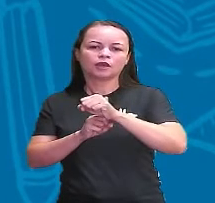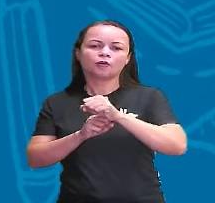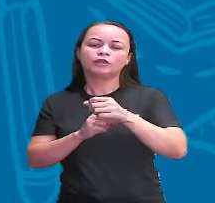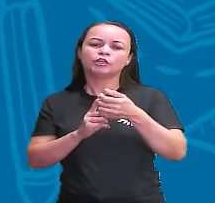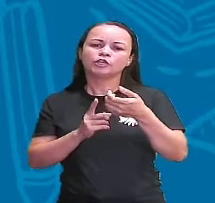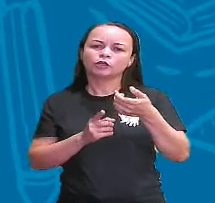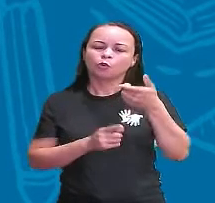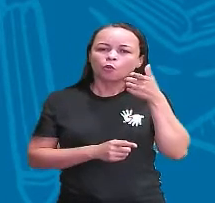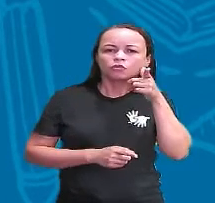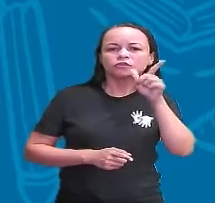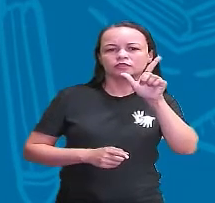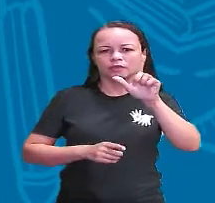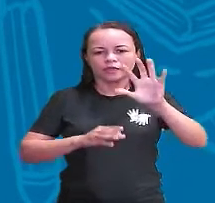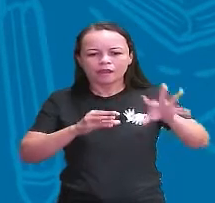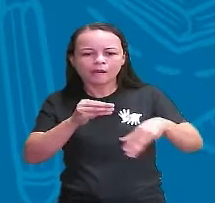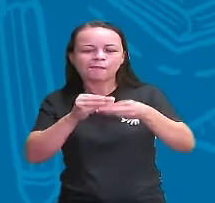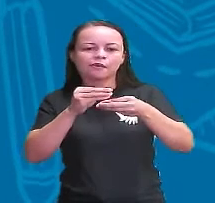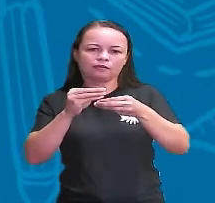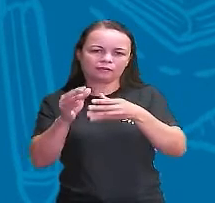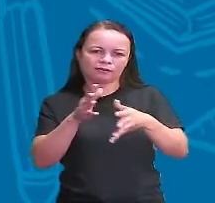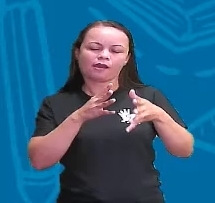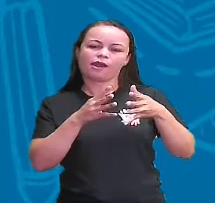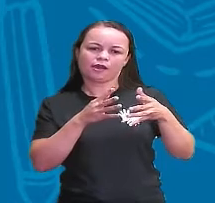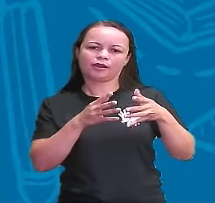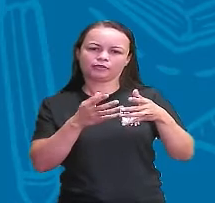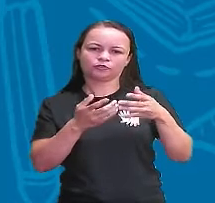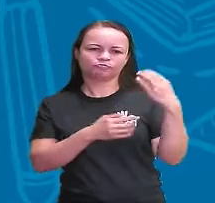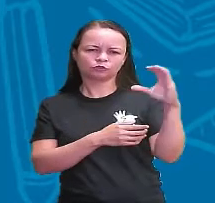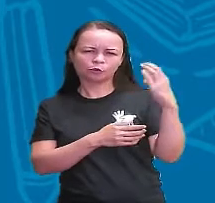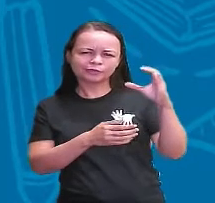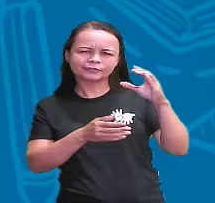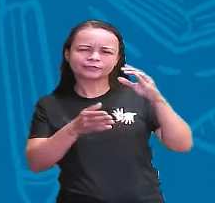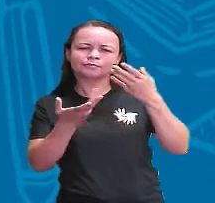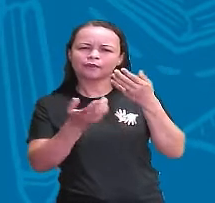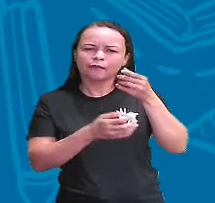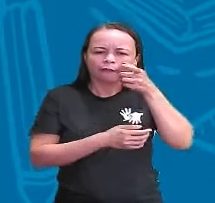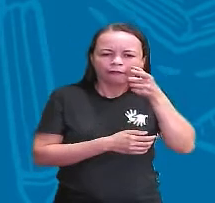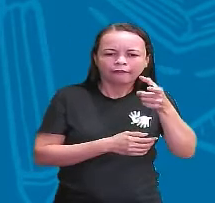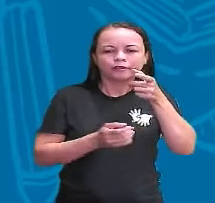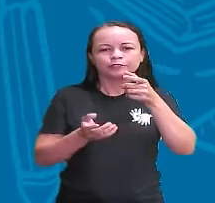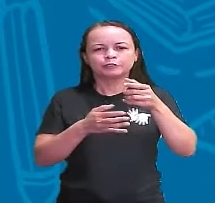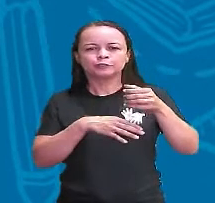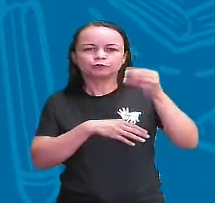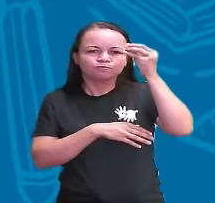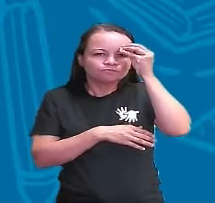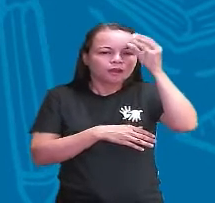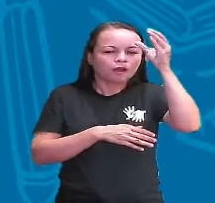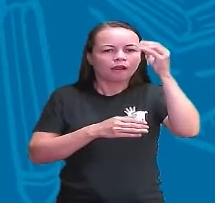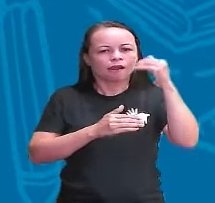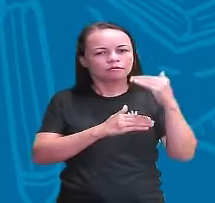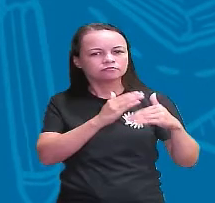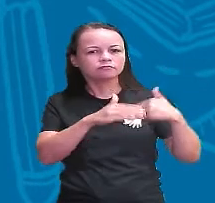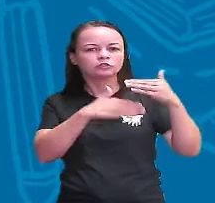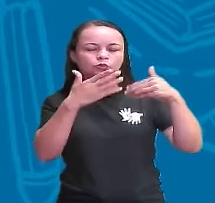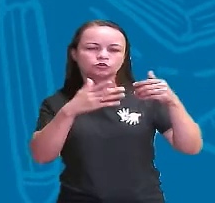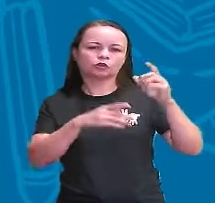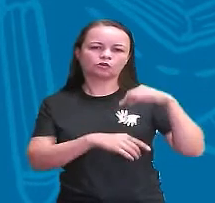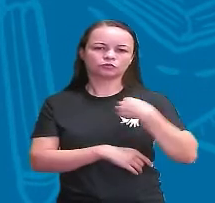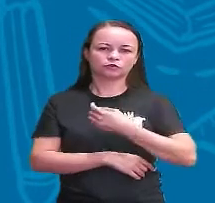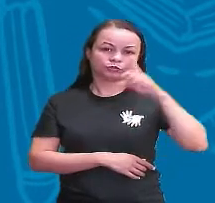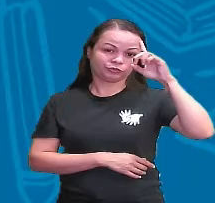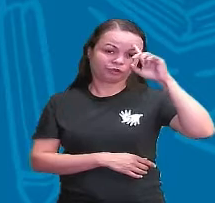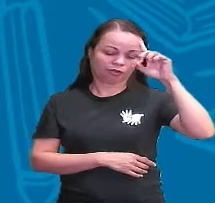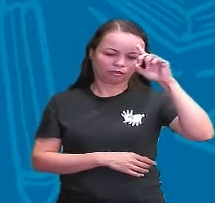aplicar os conhecimentos científicos nas nossas situações diárias, nas situações cotidianas e também